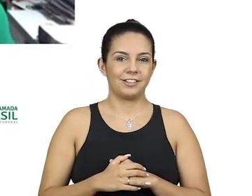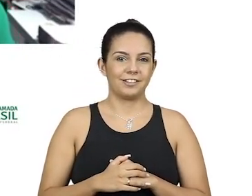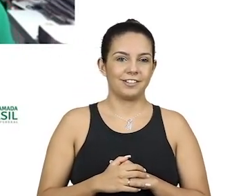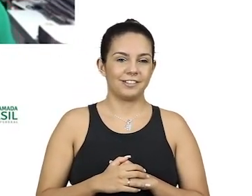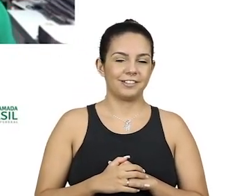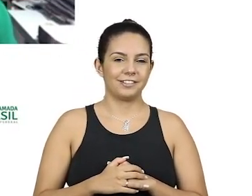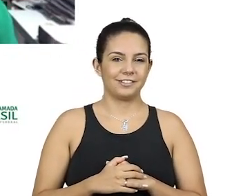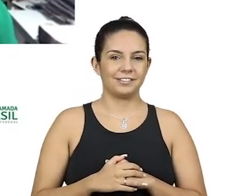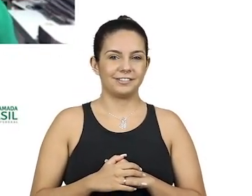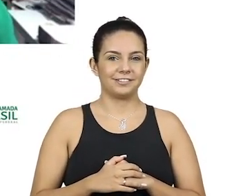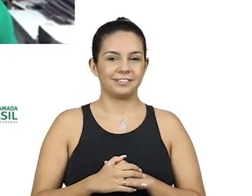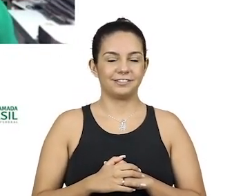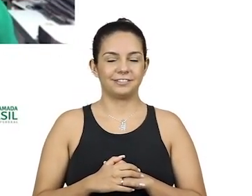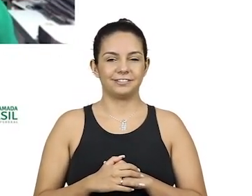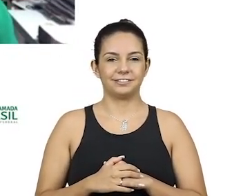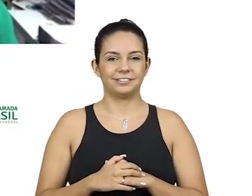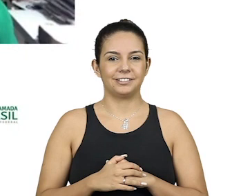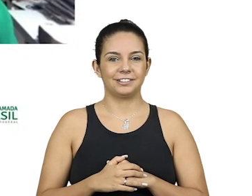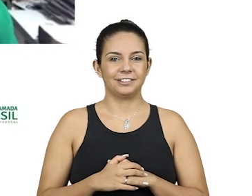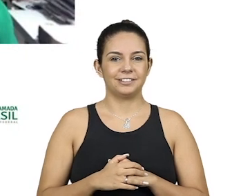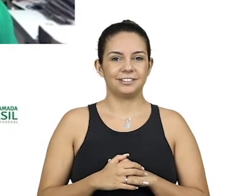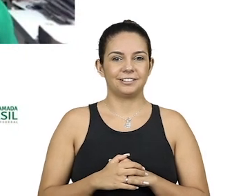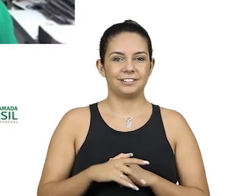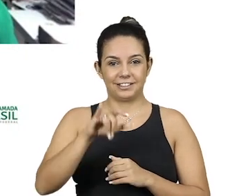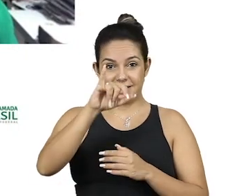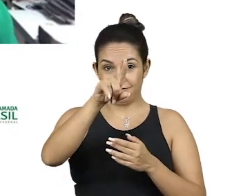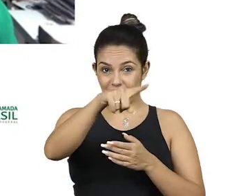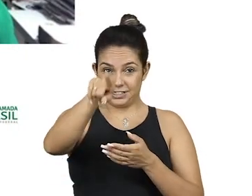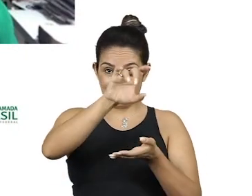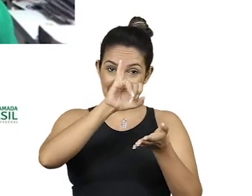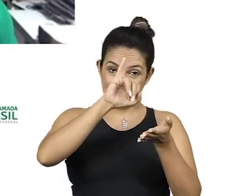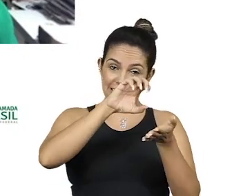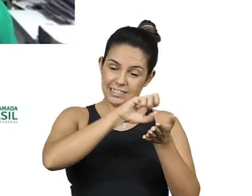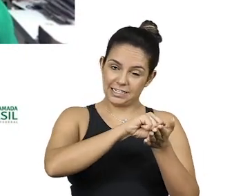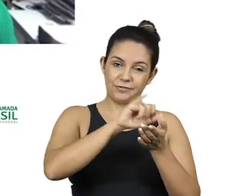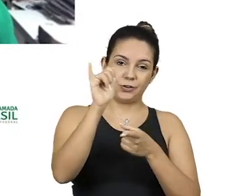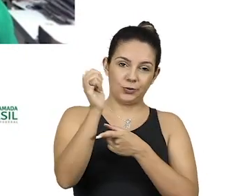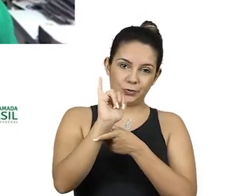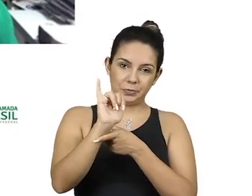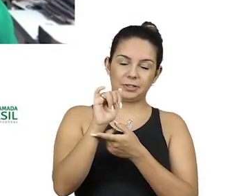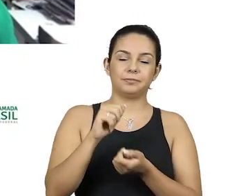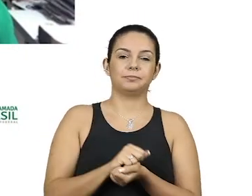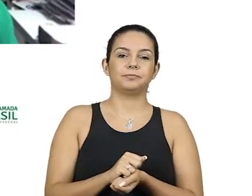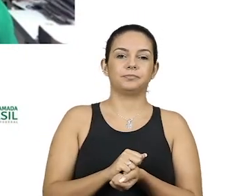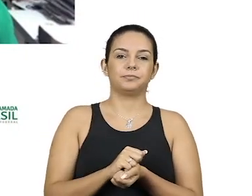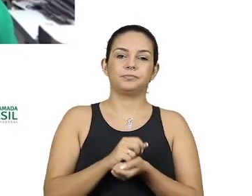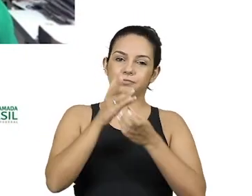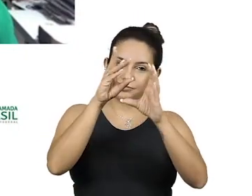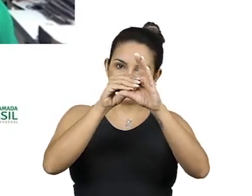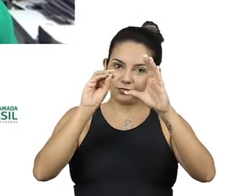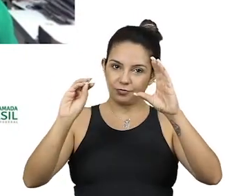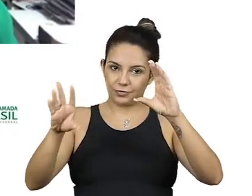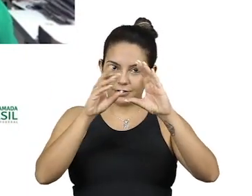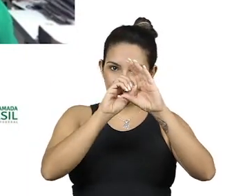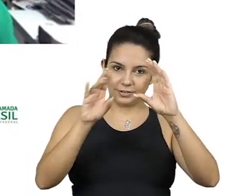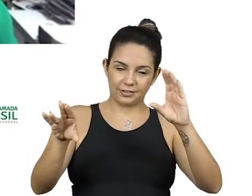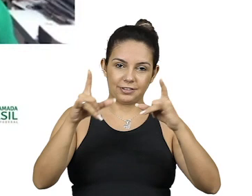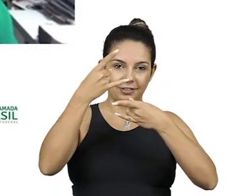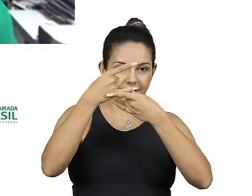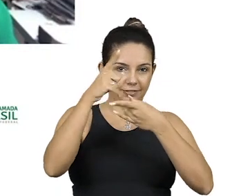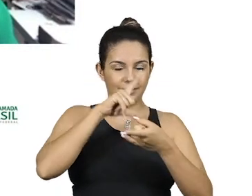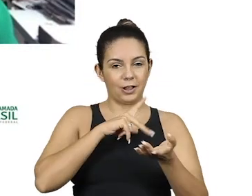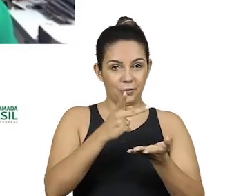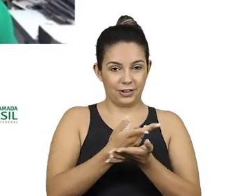observações aqui. Vocês que estão aí, se inscrevam no canal do YouTube e compartilhem a live aí agora enquanto está